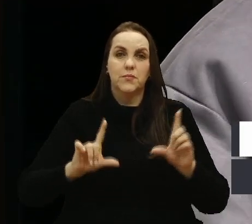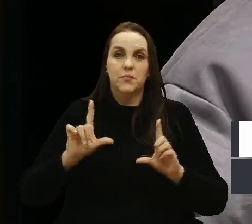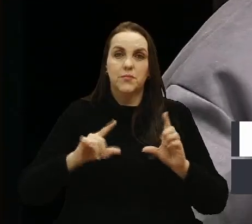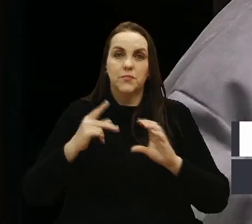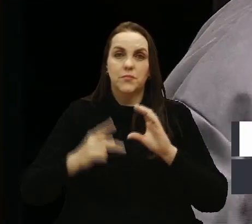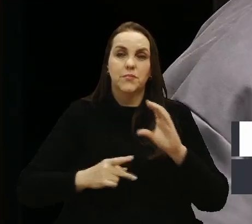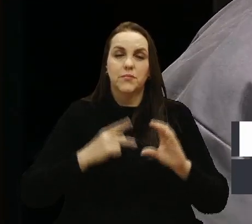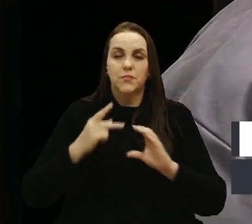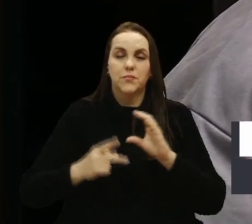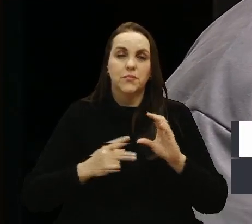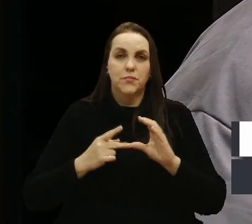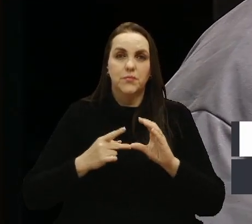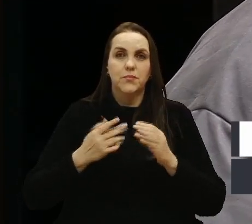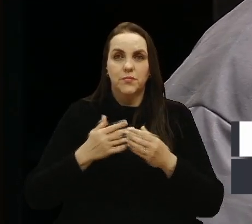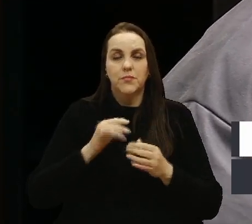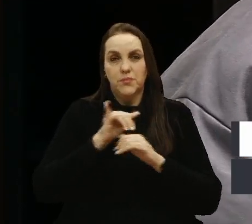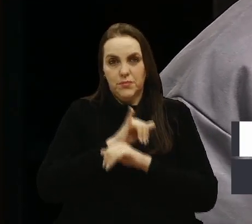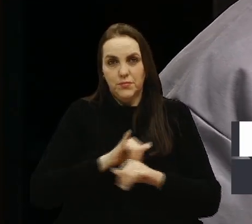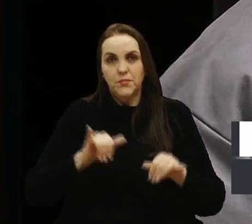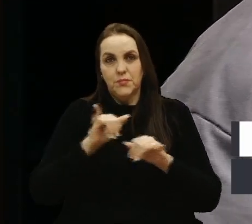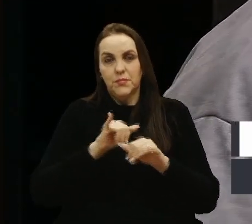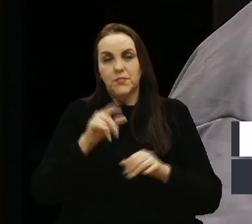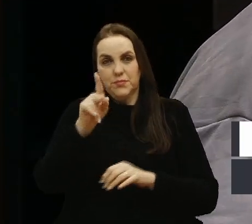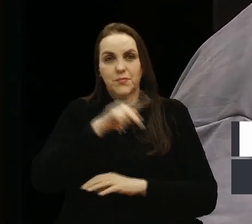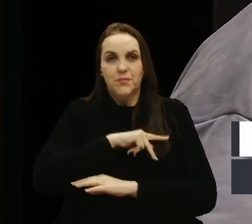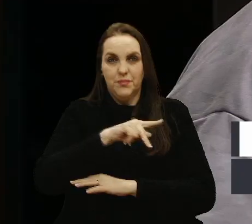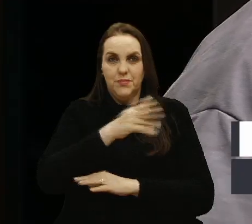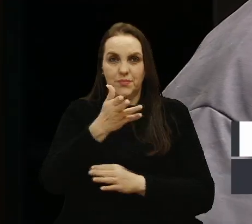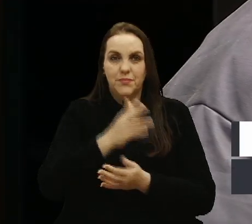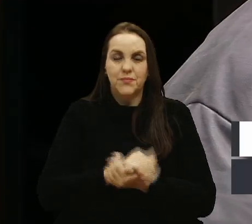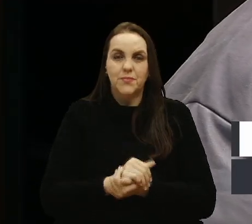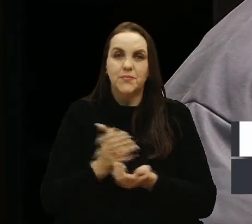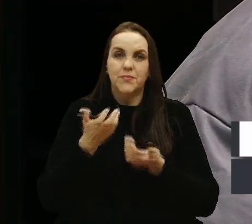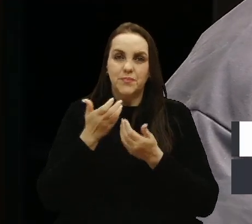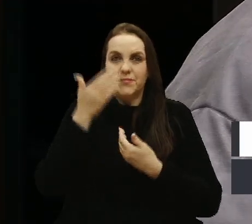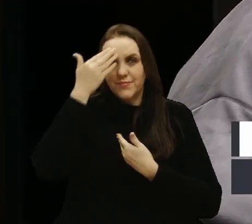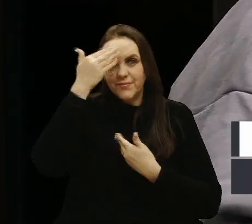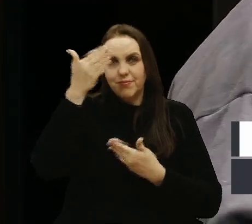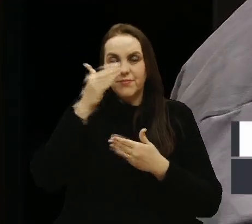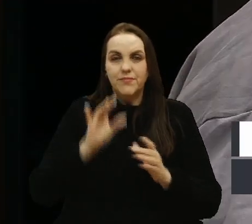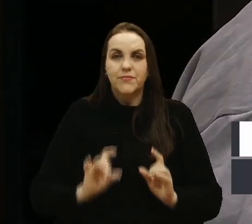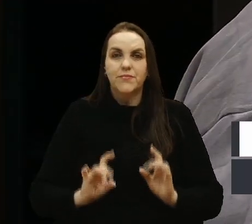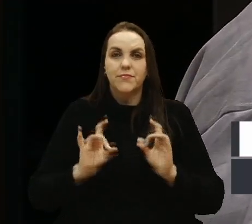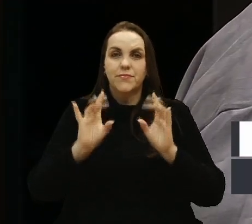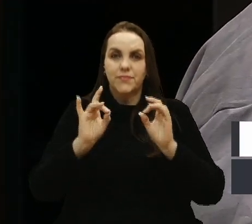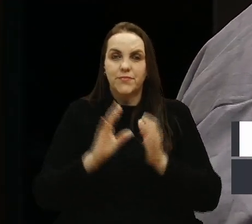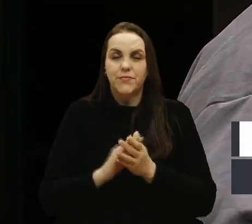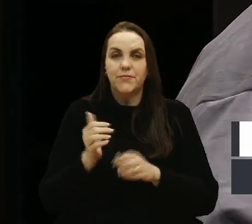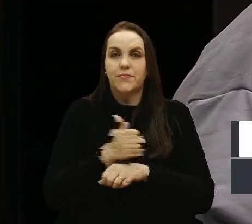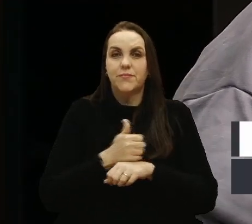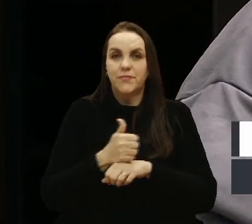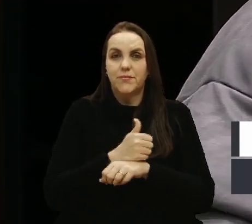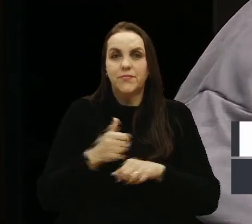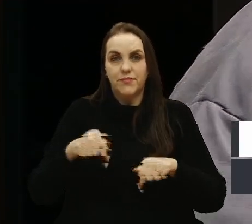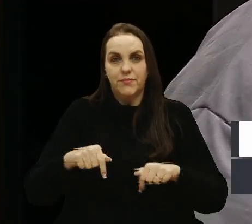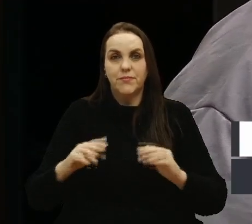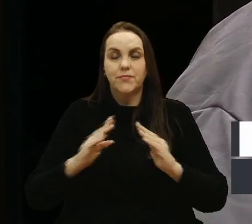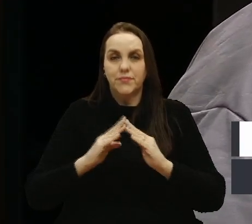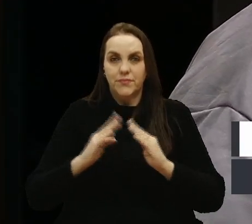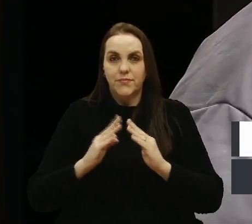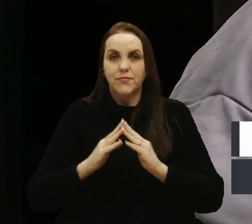Câmara, logo mais será anunciado pelo nosso presidente. Então eu quero fazer um agradecimento especial aos profissionais da nossa casa